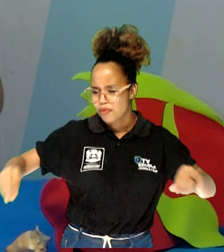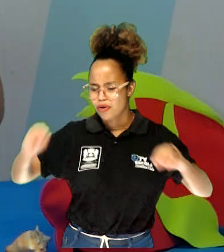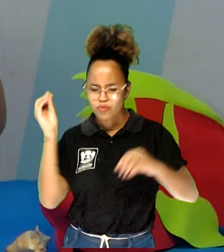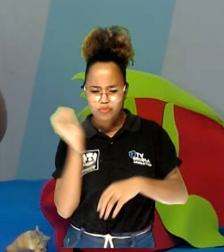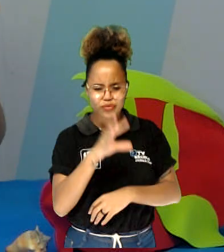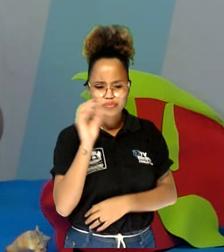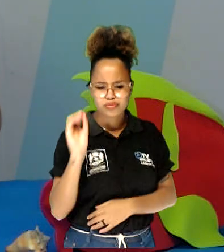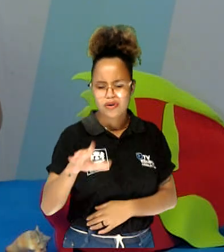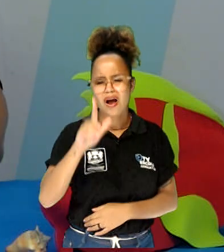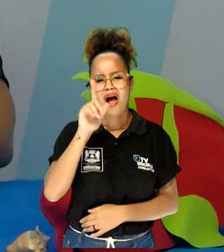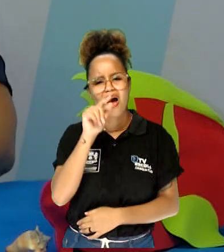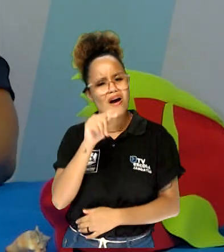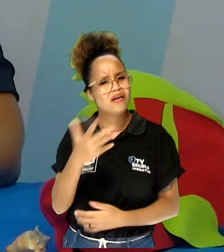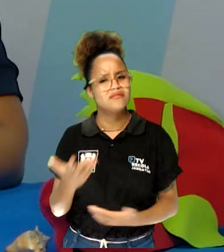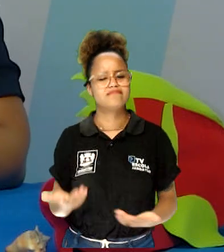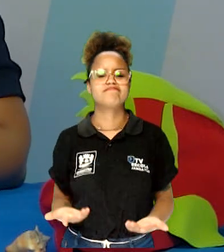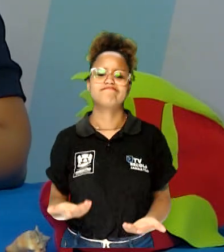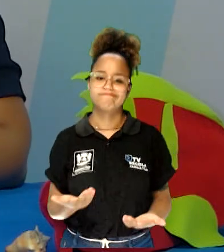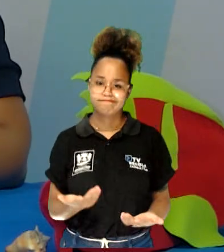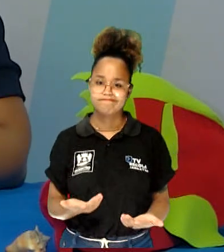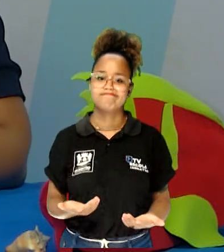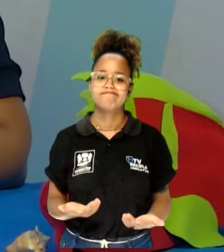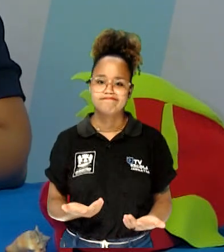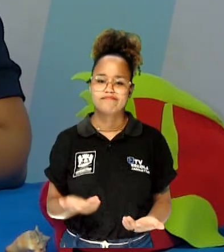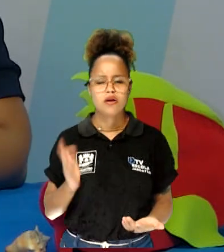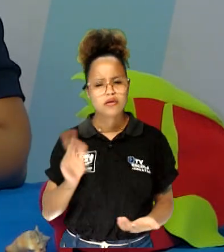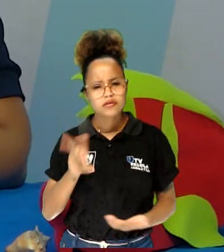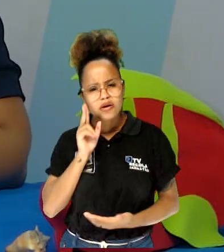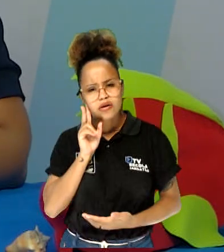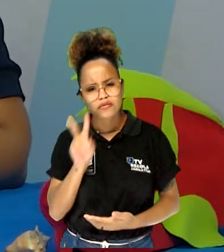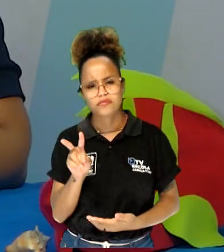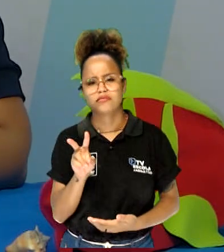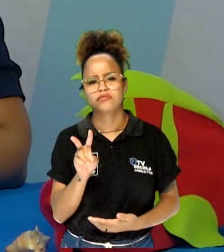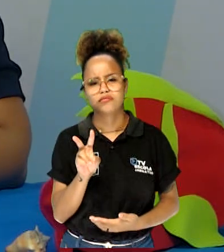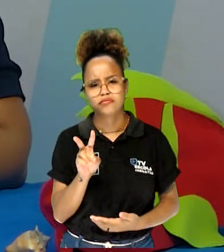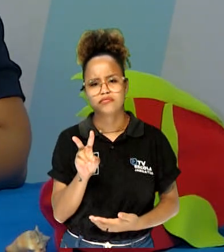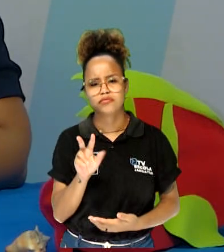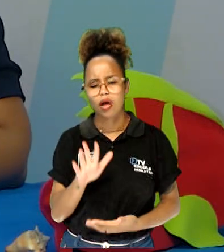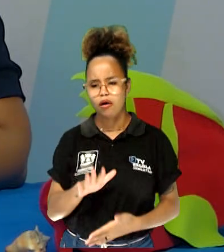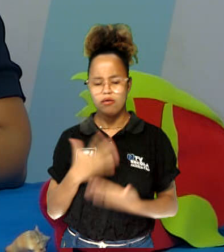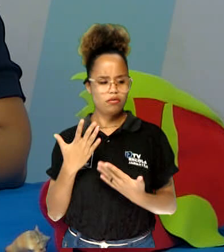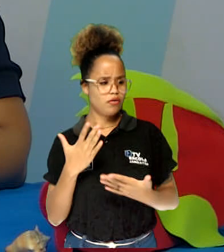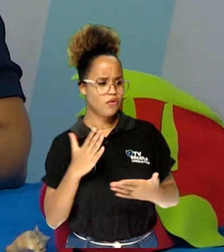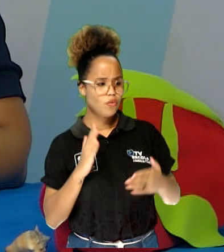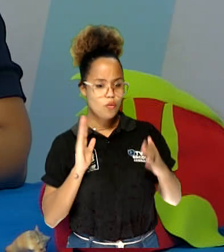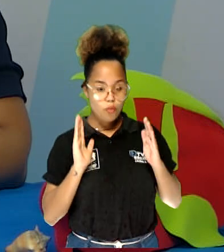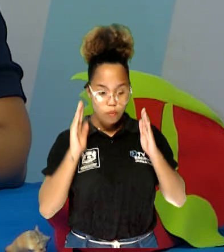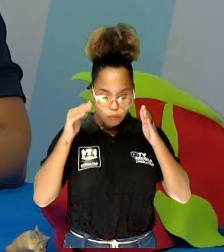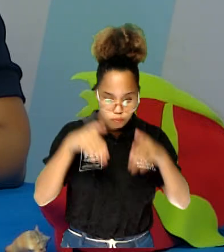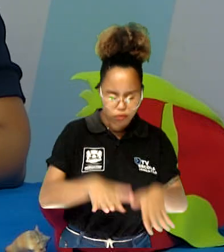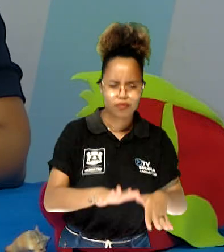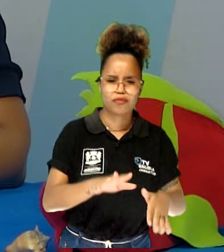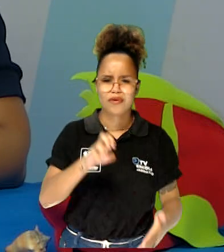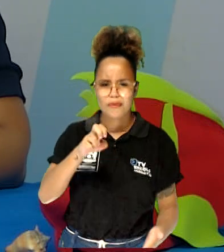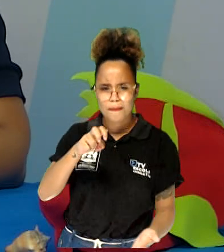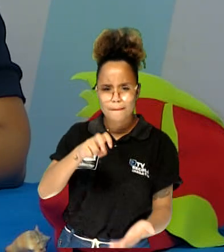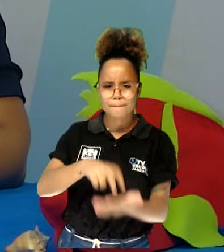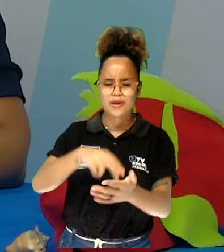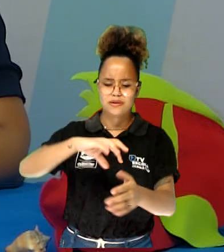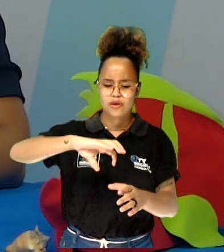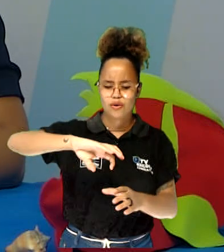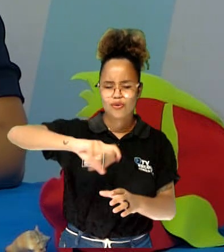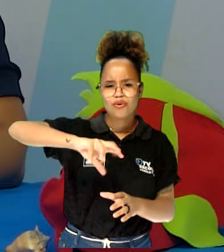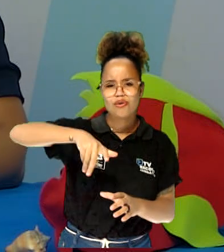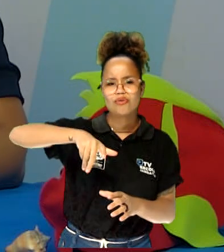lixo dentro do mar. Pois é, já viram? De repente, quando a gente mergulha, pisa numa tampinha